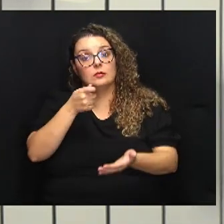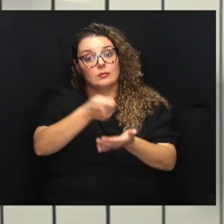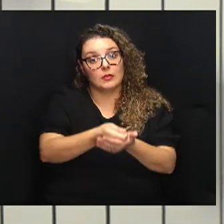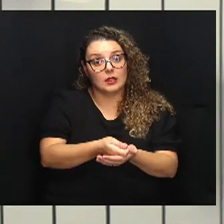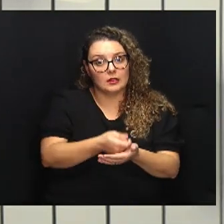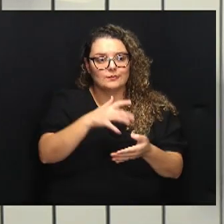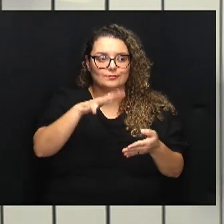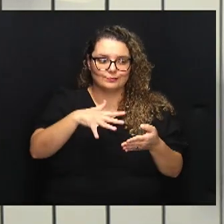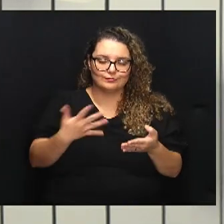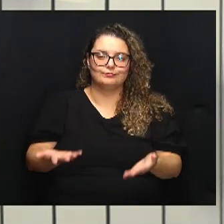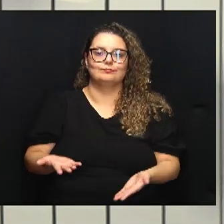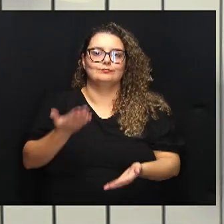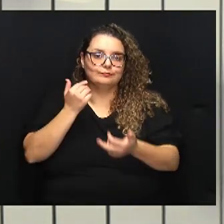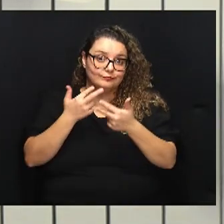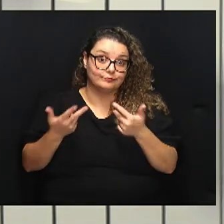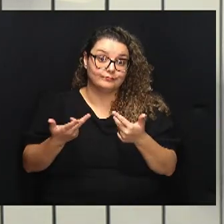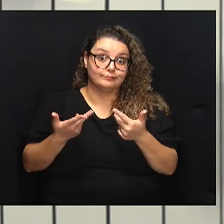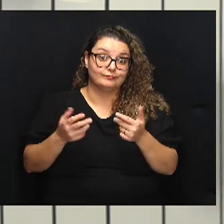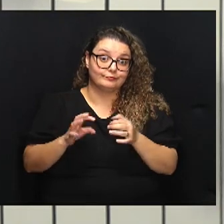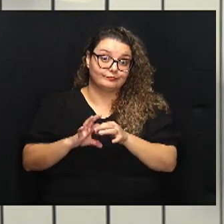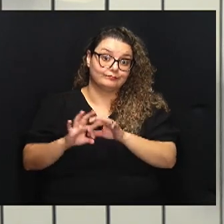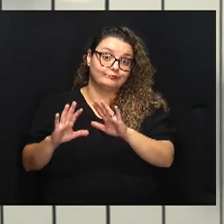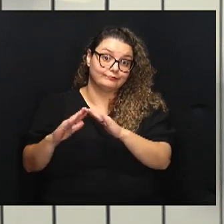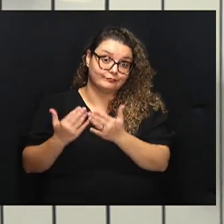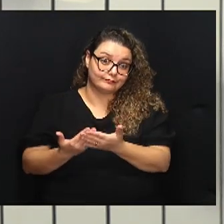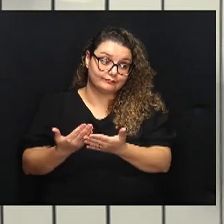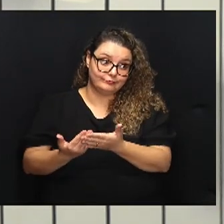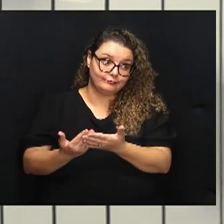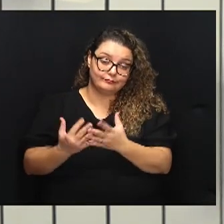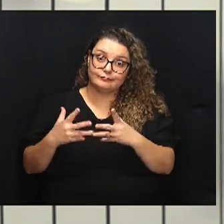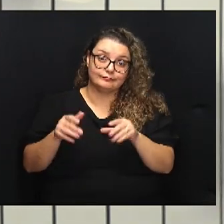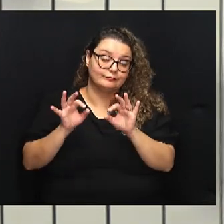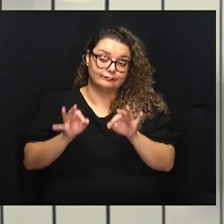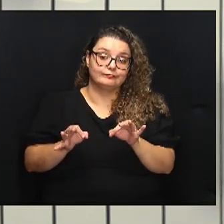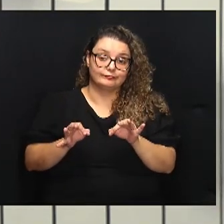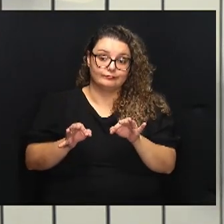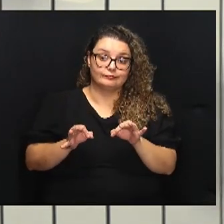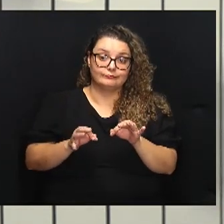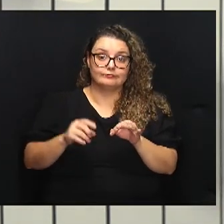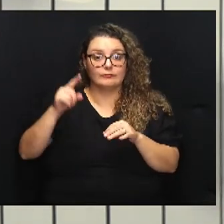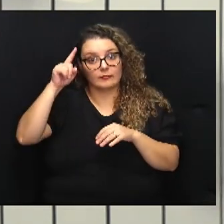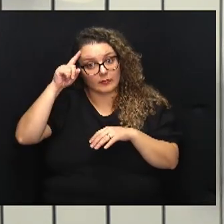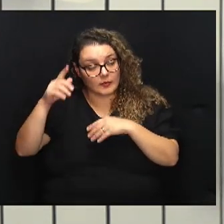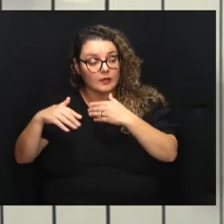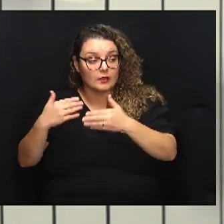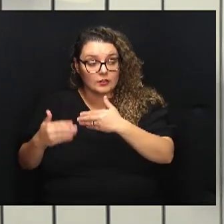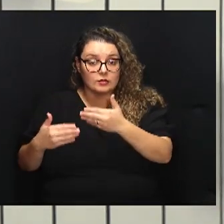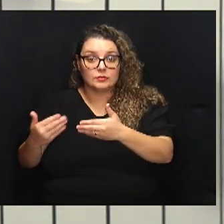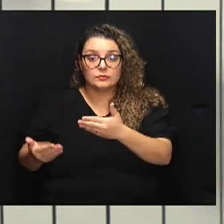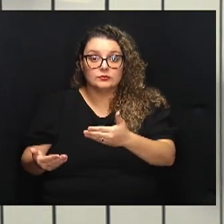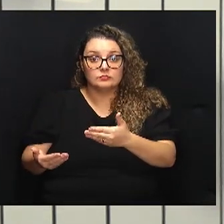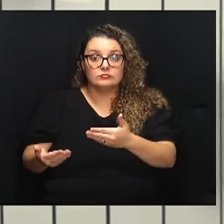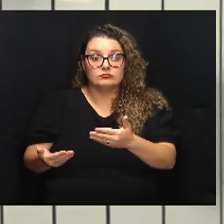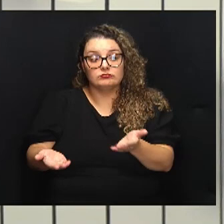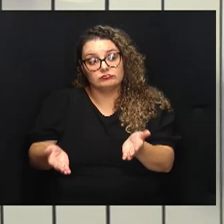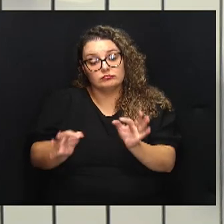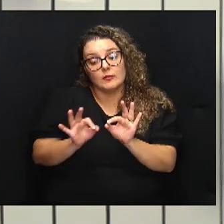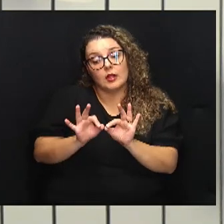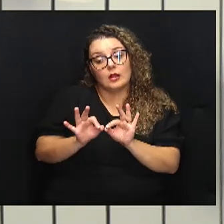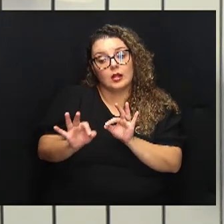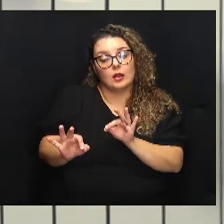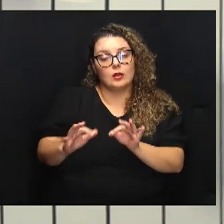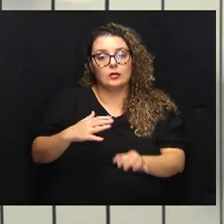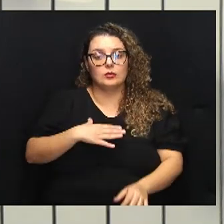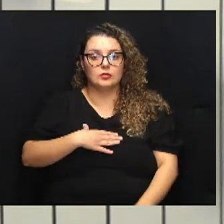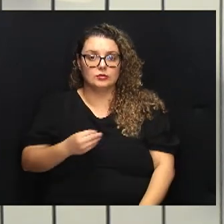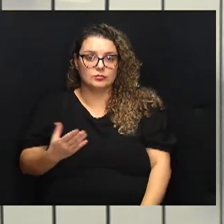e acham que deixando na escola está tudo certo. E aí naquela rotina do dia a dia acabam ficando distante